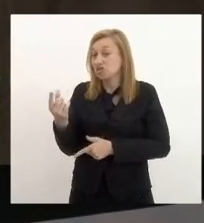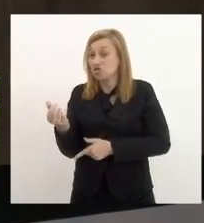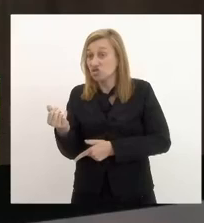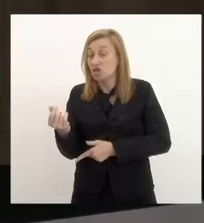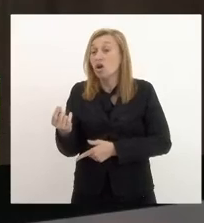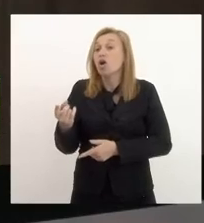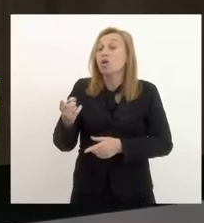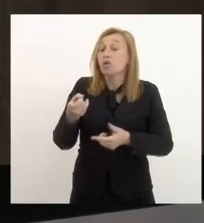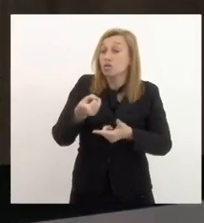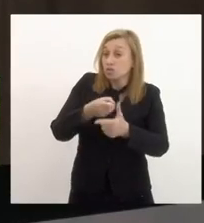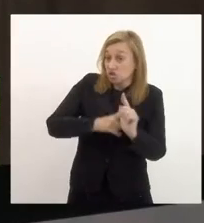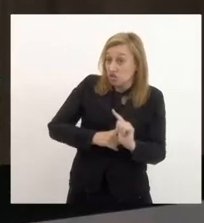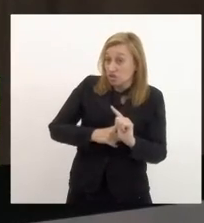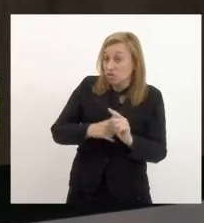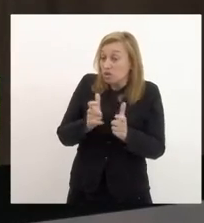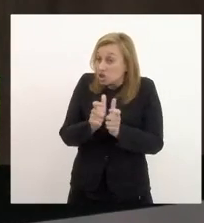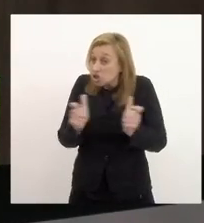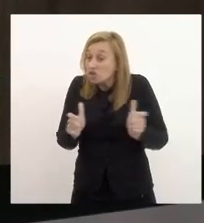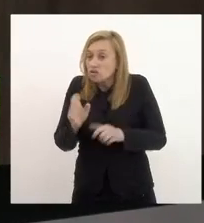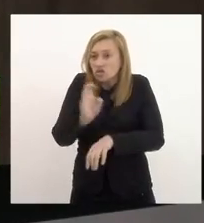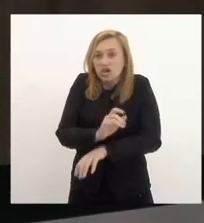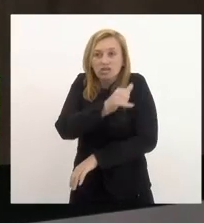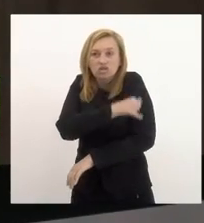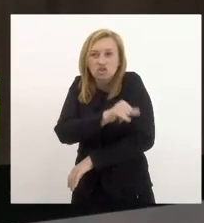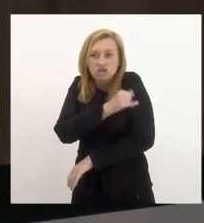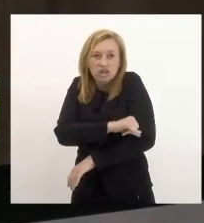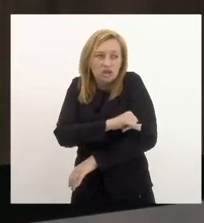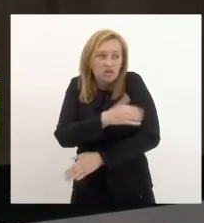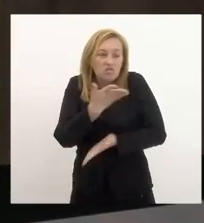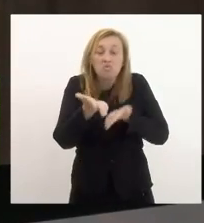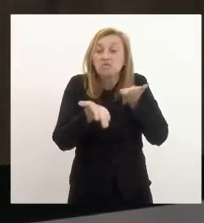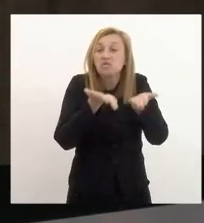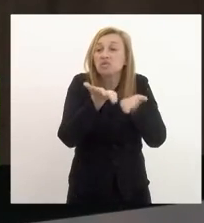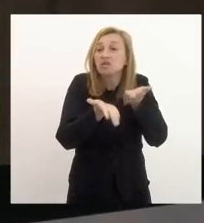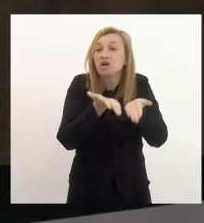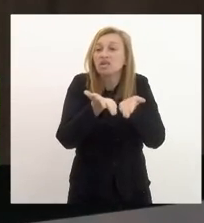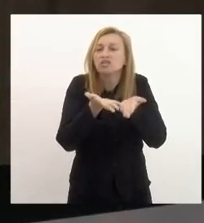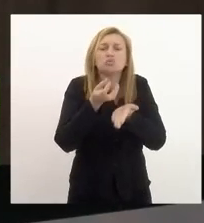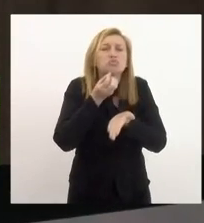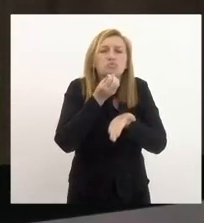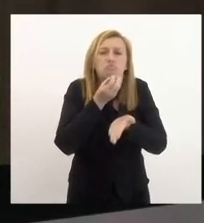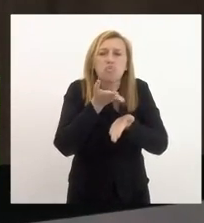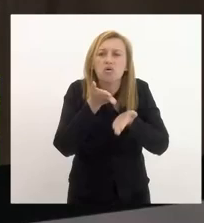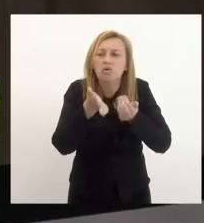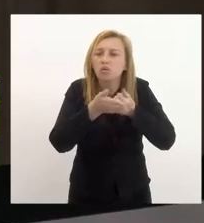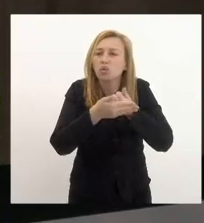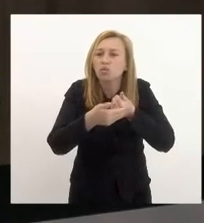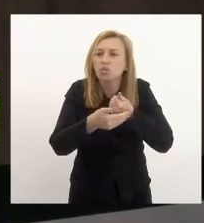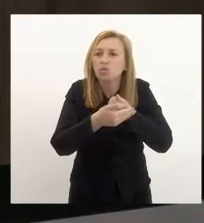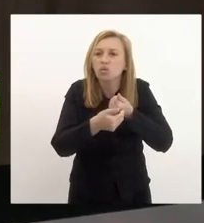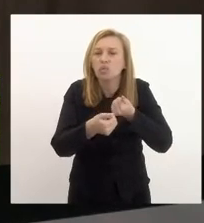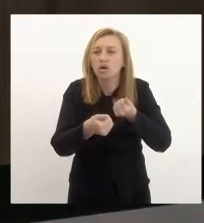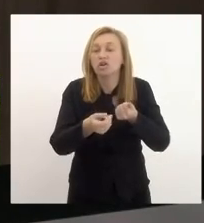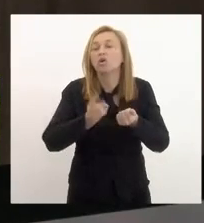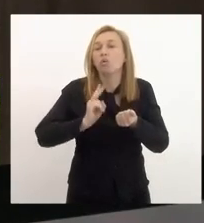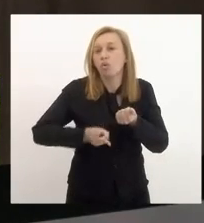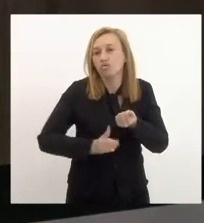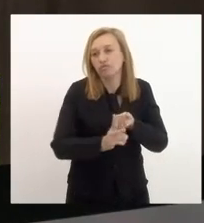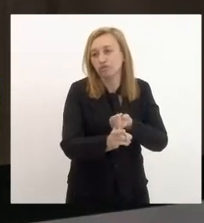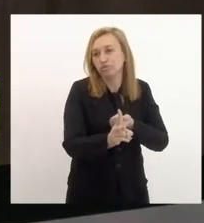devedores do Estado do Rio de Janeiro são tratados de uma maneira muito bondosa não são incomodados E